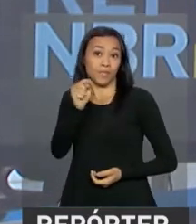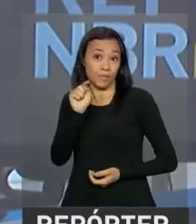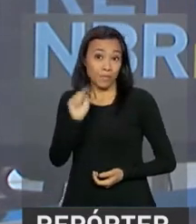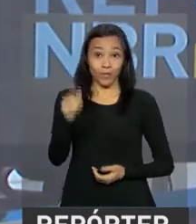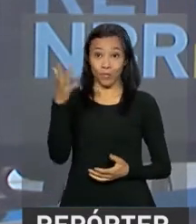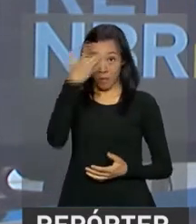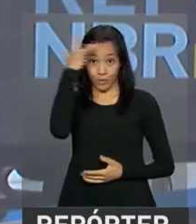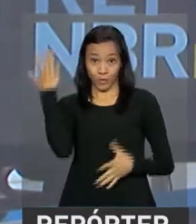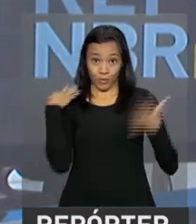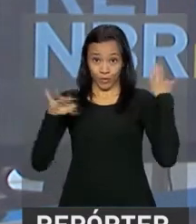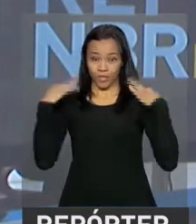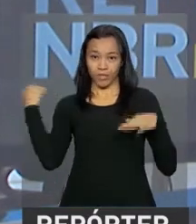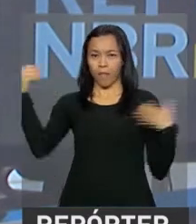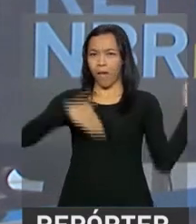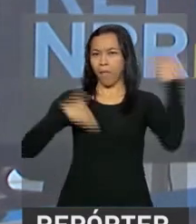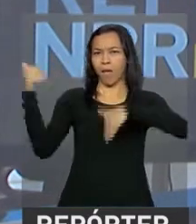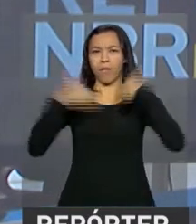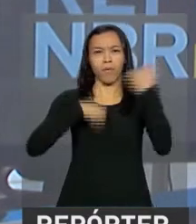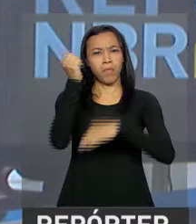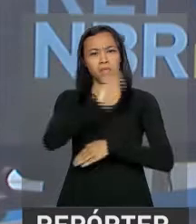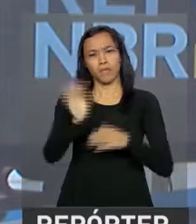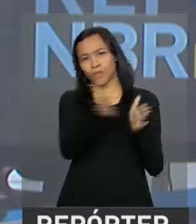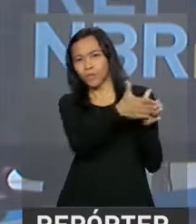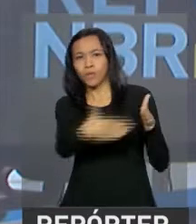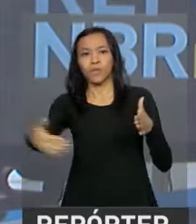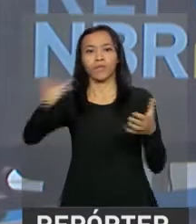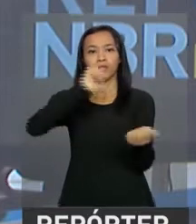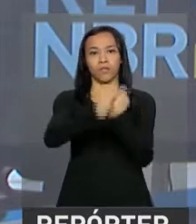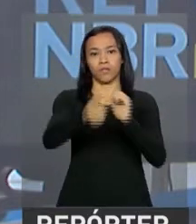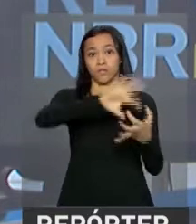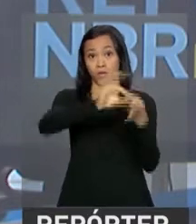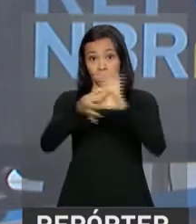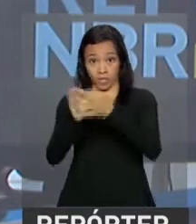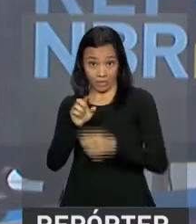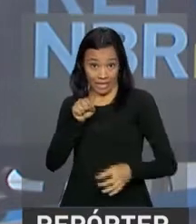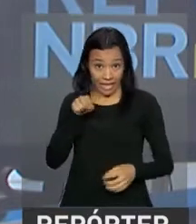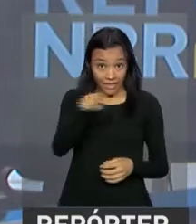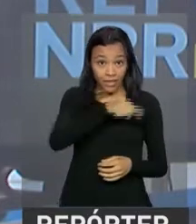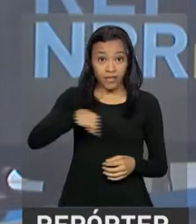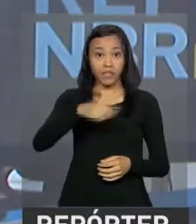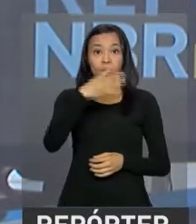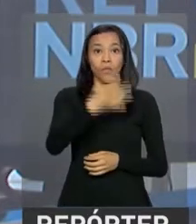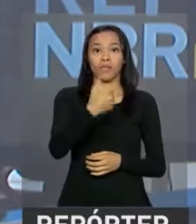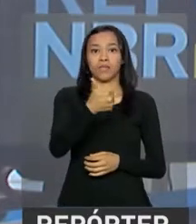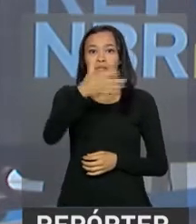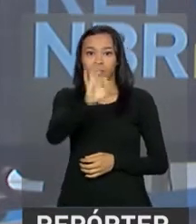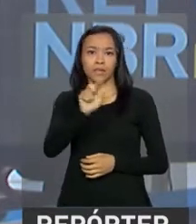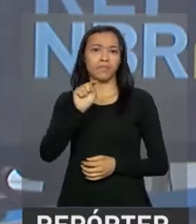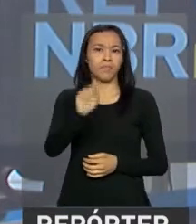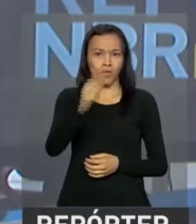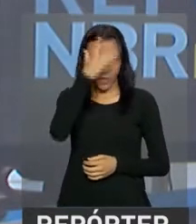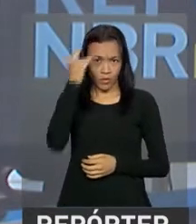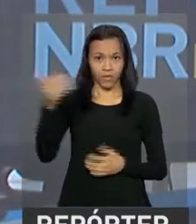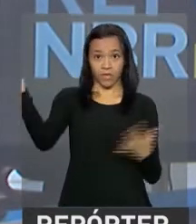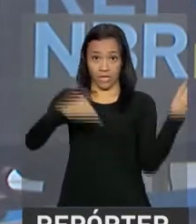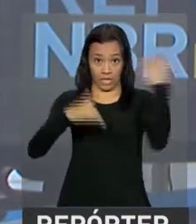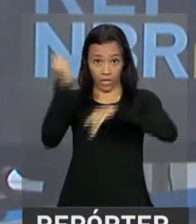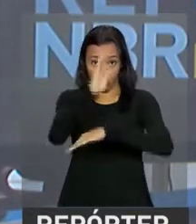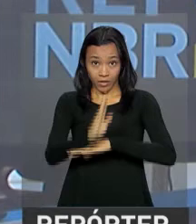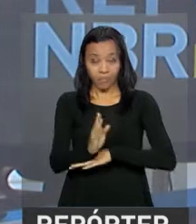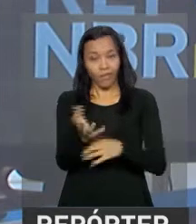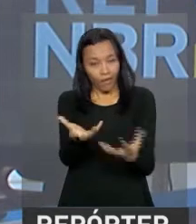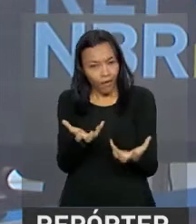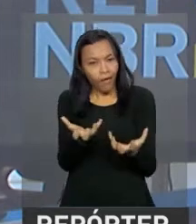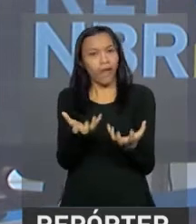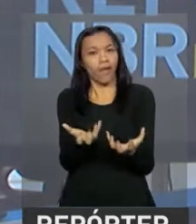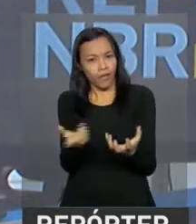turistas estiveram no Brasil durante os Jogos Olímpicos. Destes, 410 mil estrangeiros afirmam que querem voltar